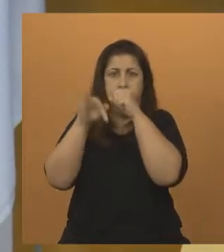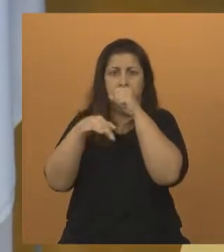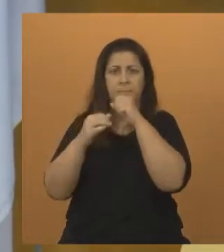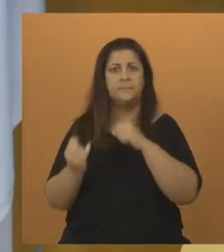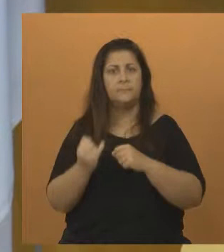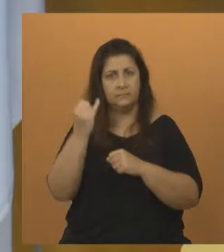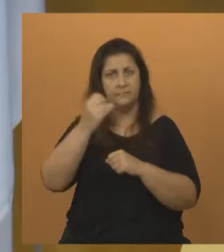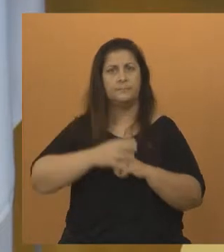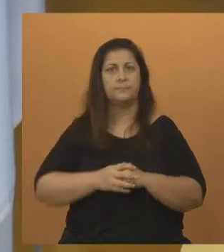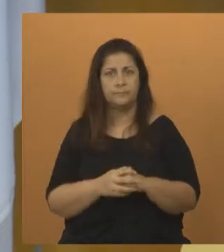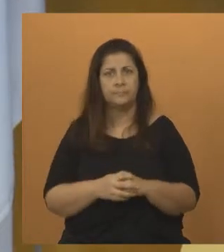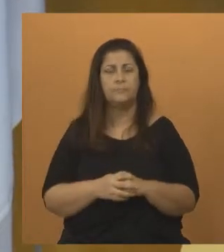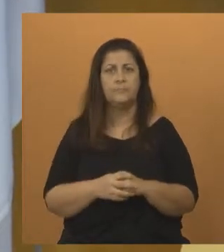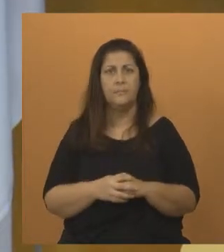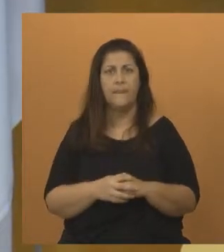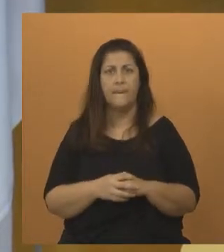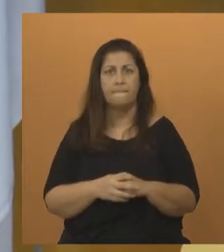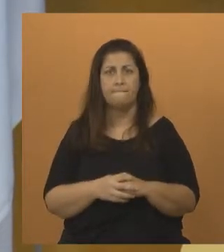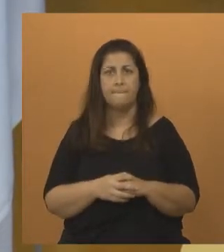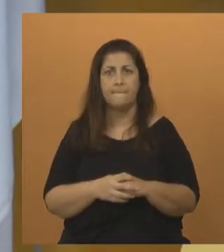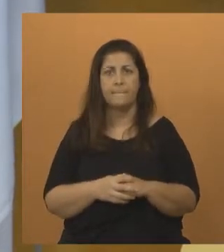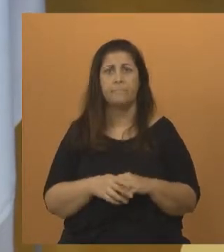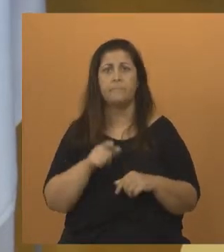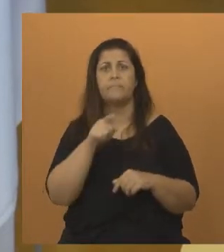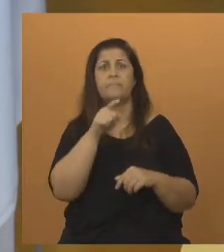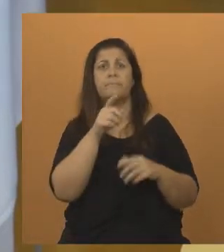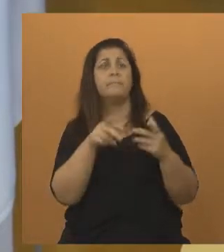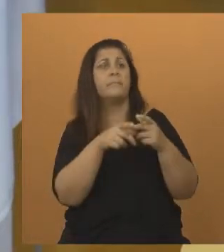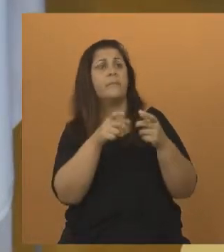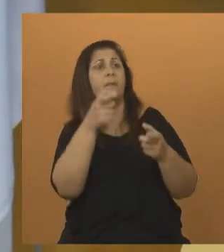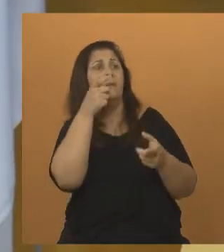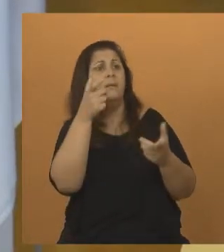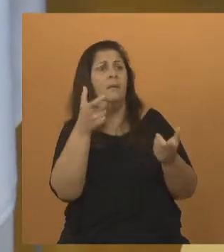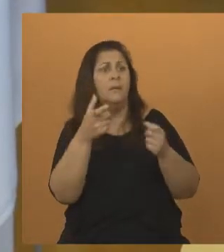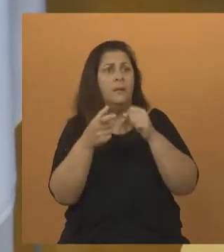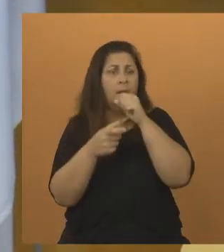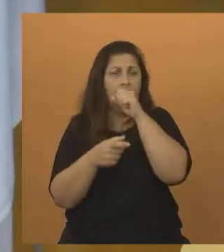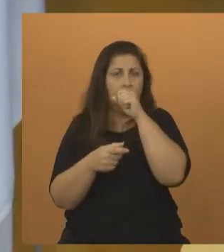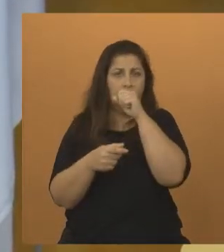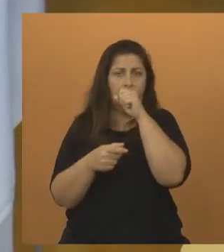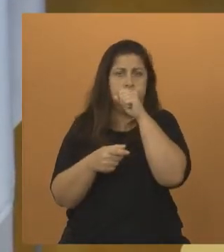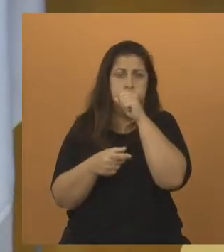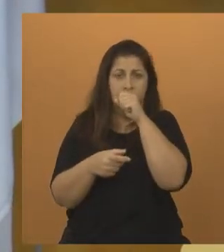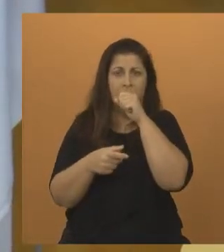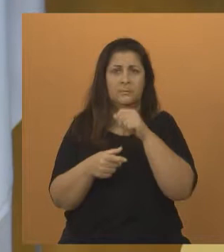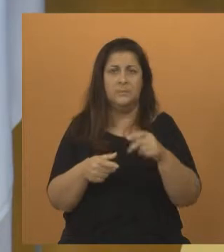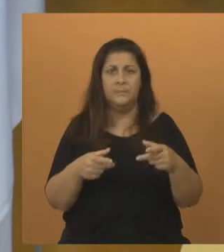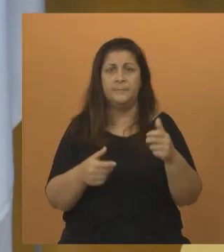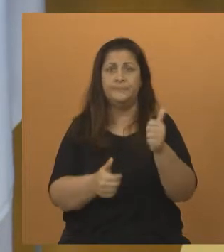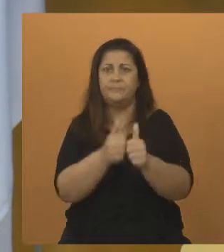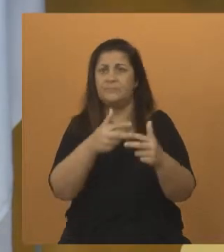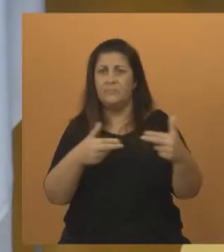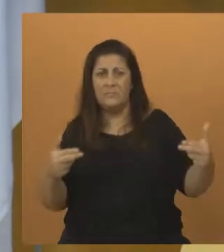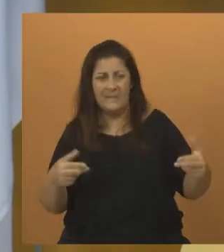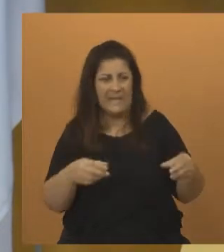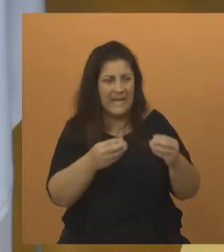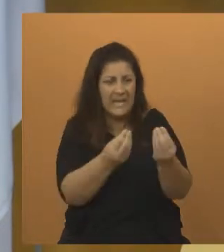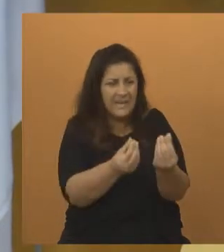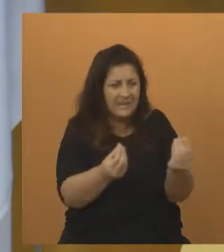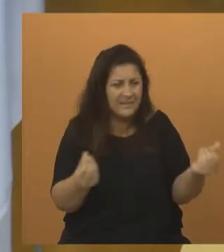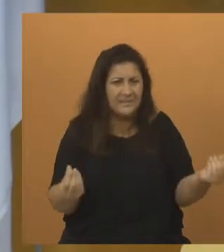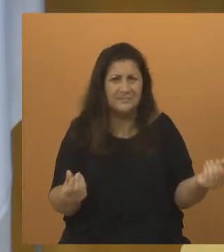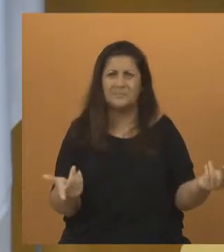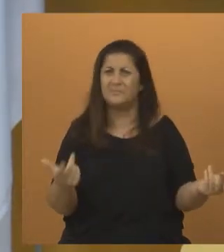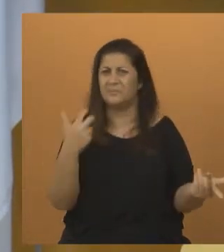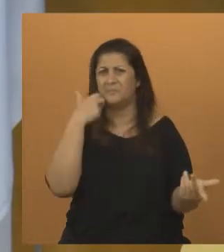muito grande ali no São Luís do Macanaca. E você vê os atletas jogando em cima da areia. Eu acho que é vergonhoso uma cidade desse